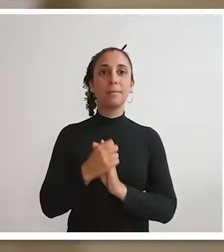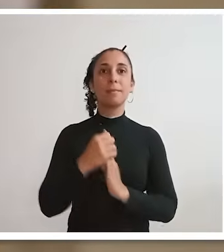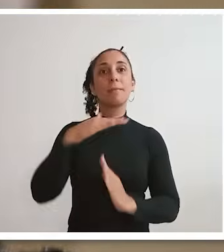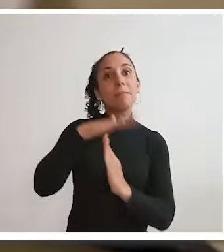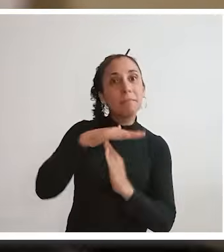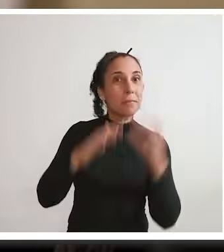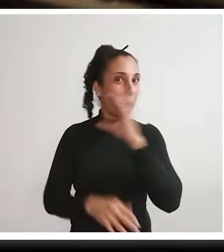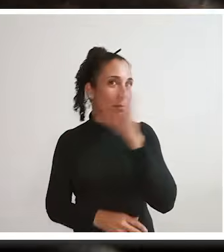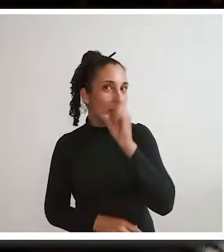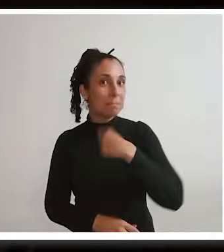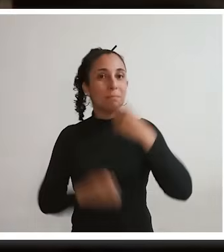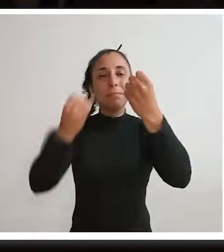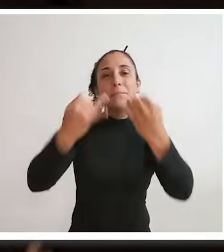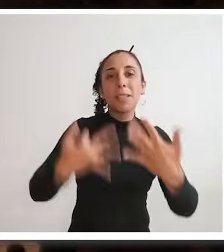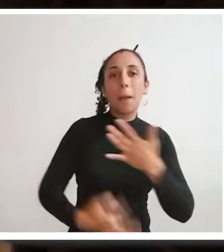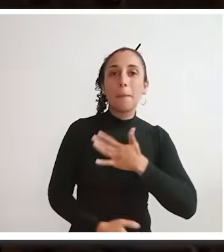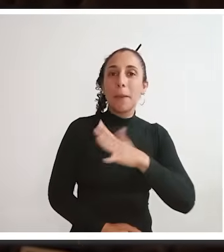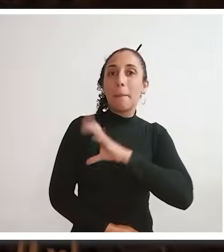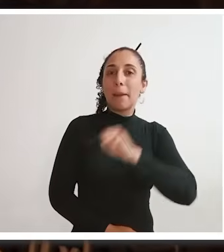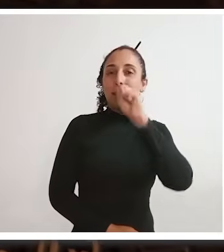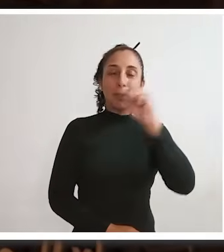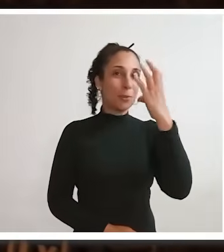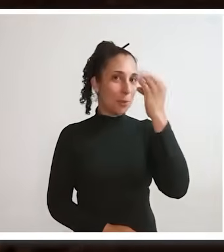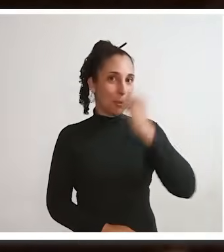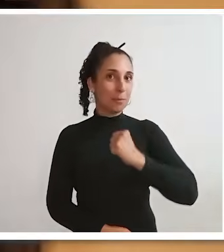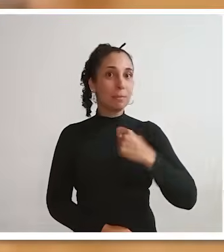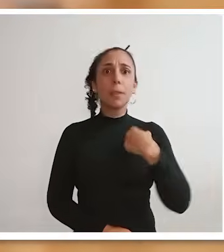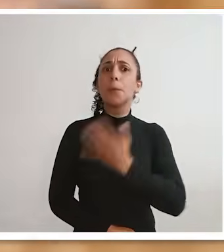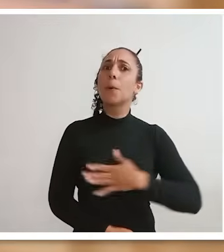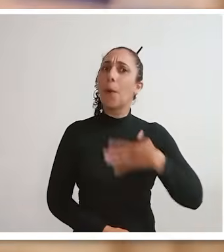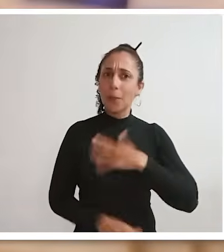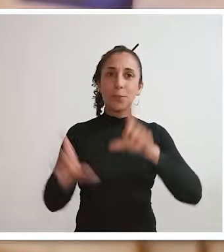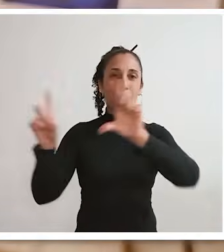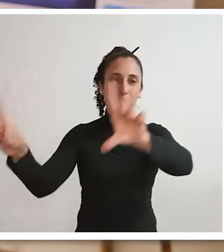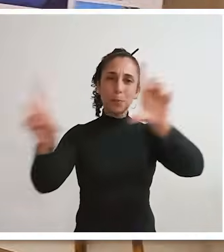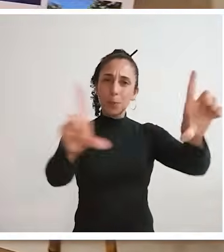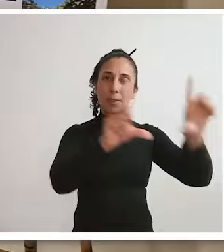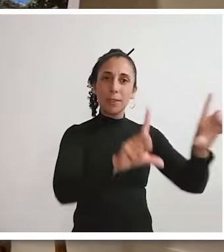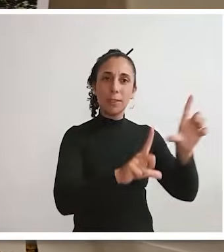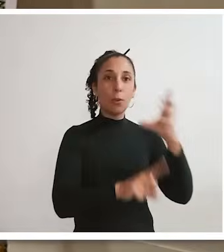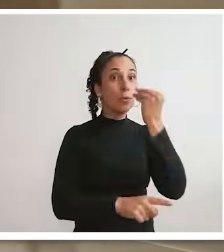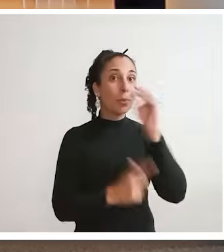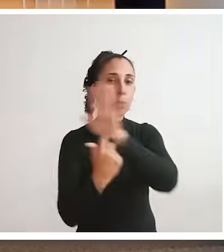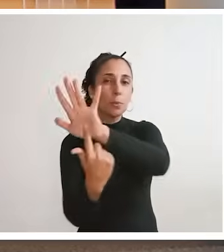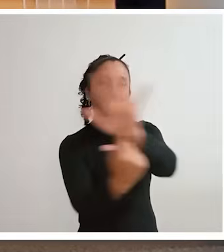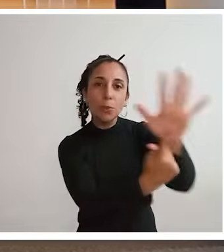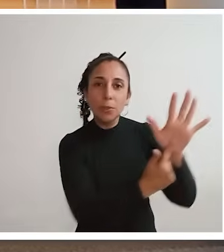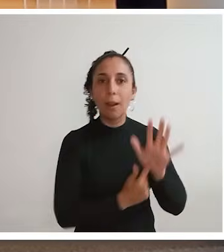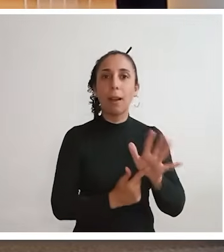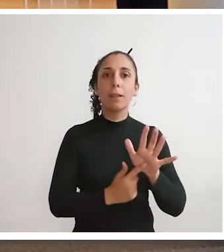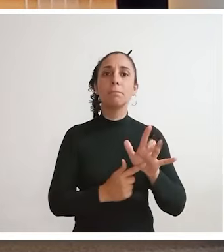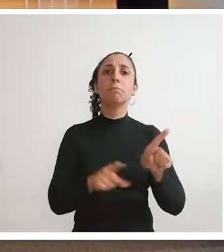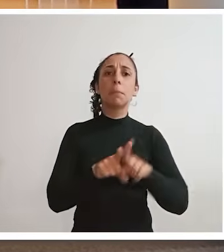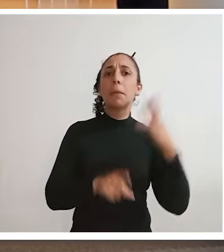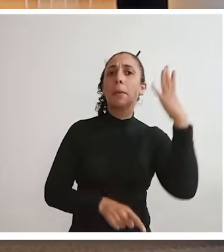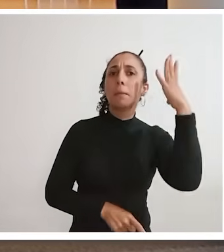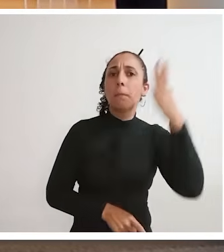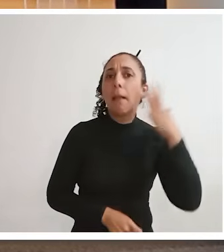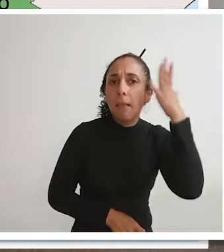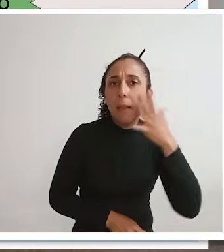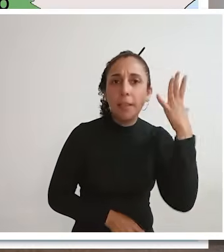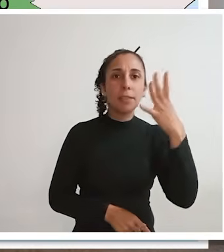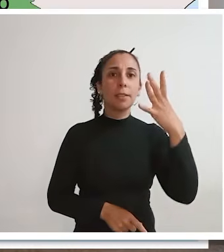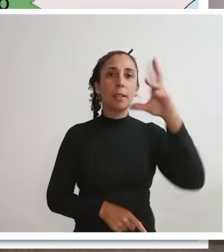Uma pausa rapidinho para eu falar da minha paixão pela fotografia. Eu gosto muito de fazer exposições fotográficas e dar palestras, não só